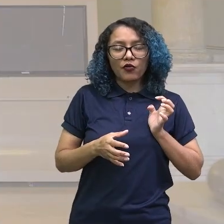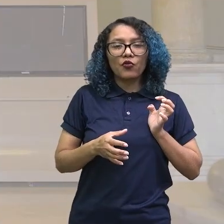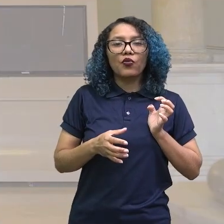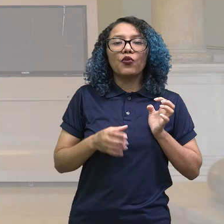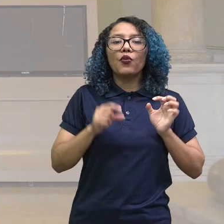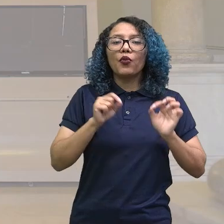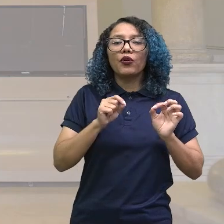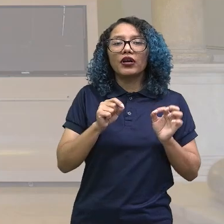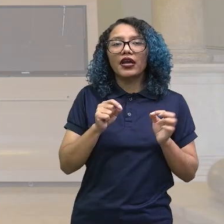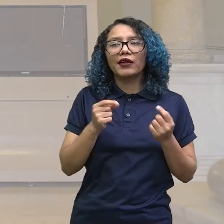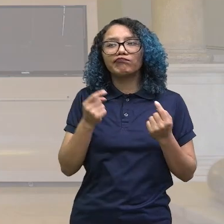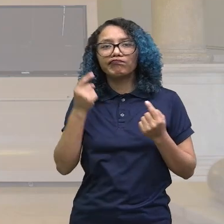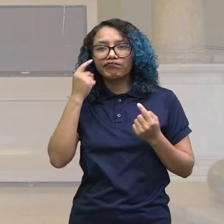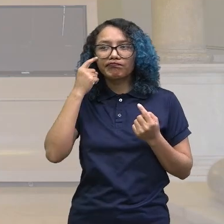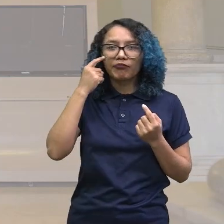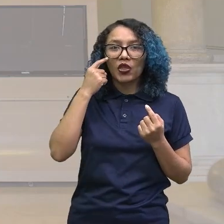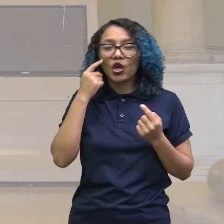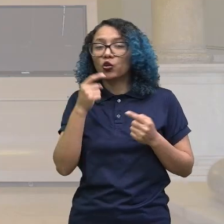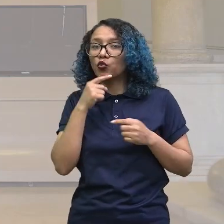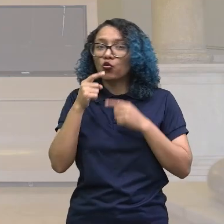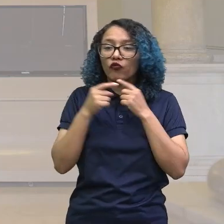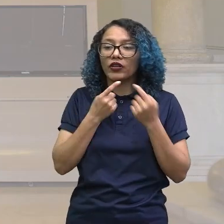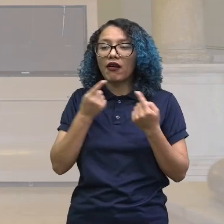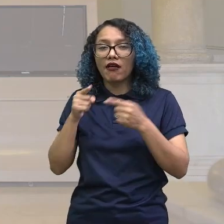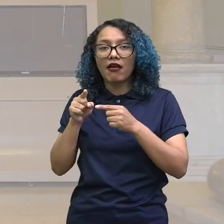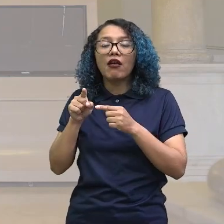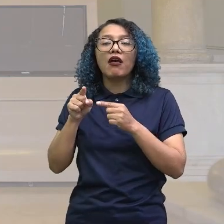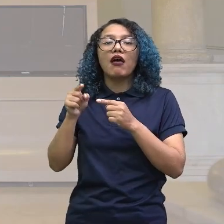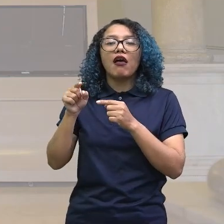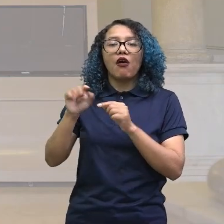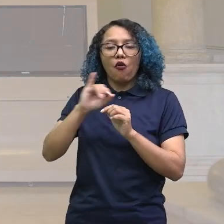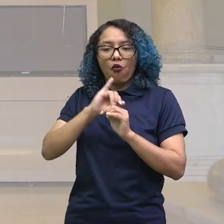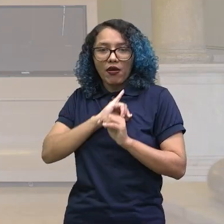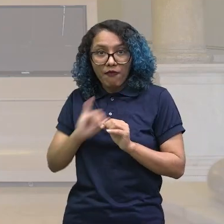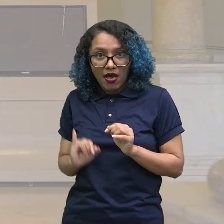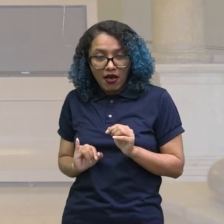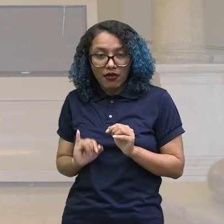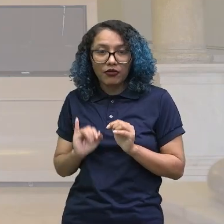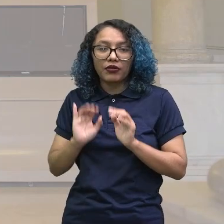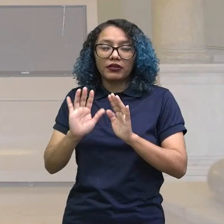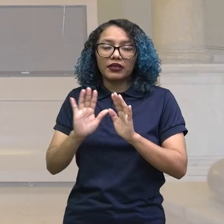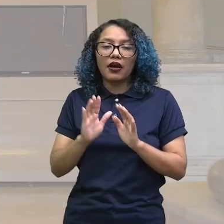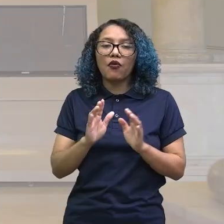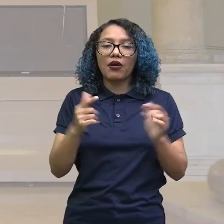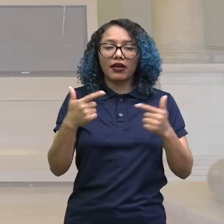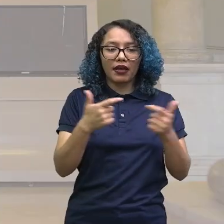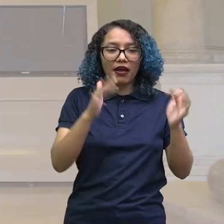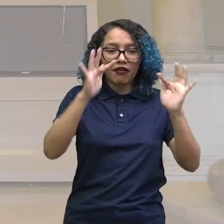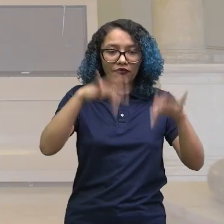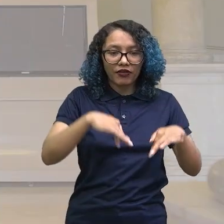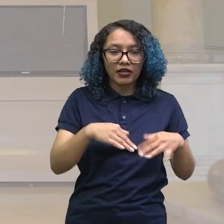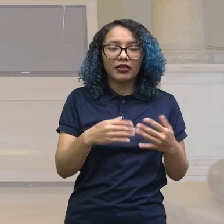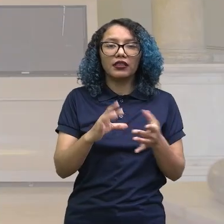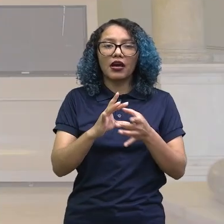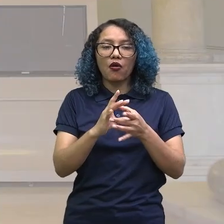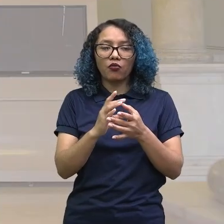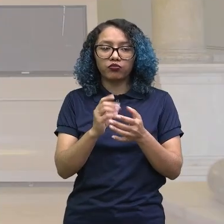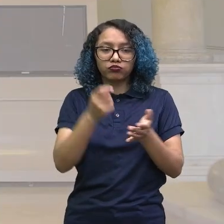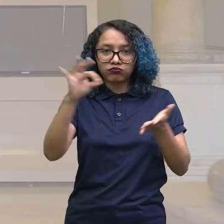questionar o poder imperial. Bom, ao final da Guerra do Paraguai, foi decretada a abolição da